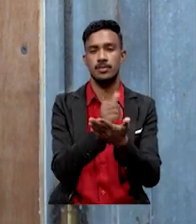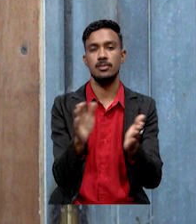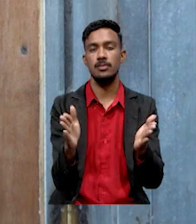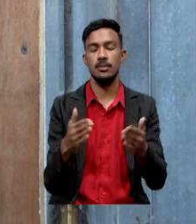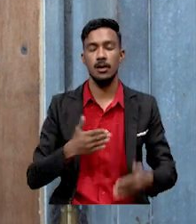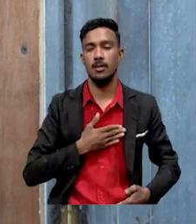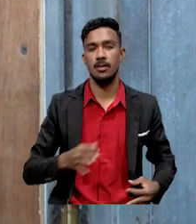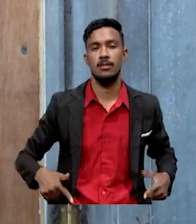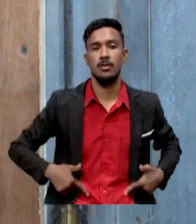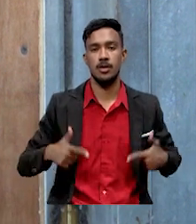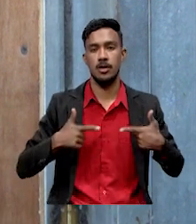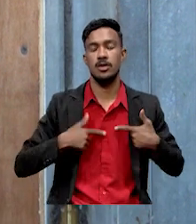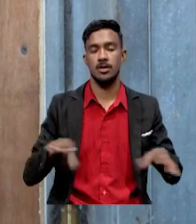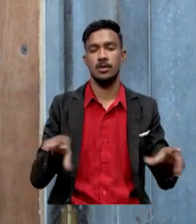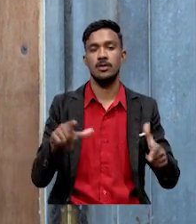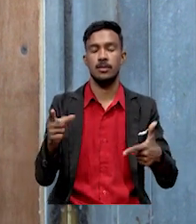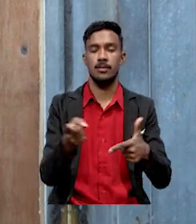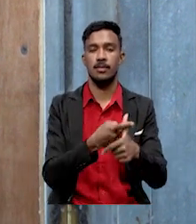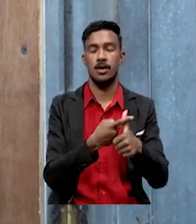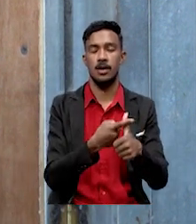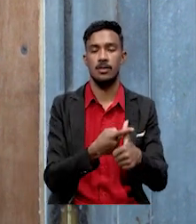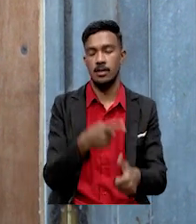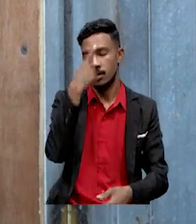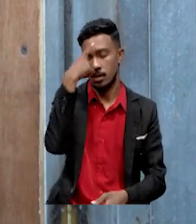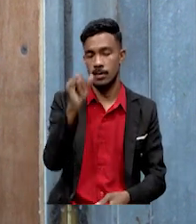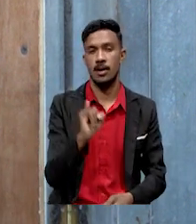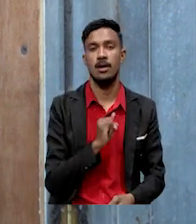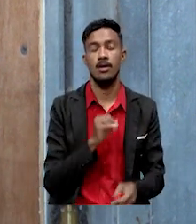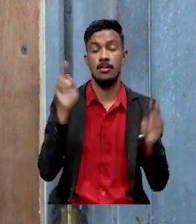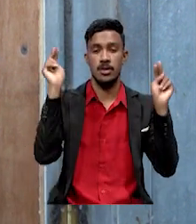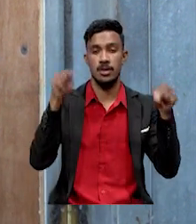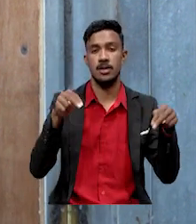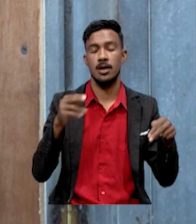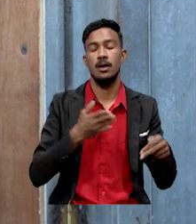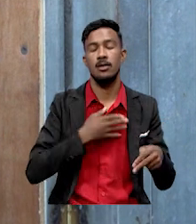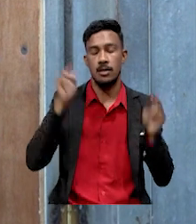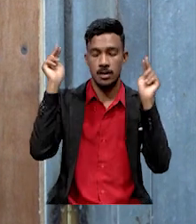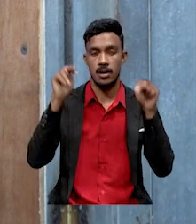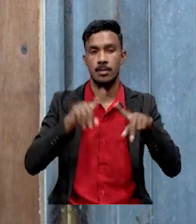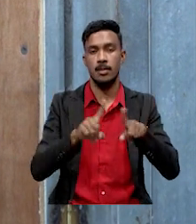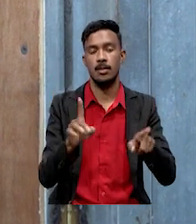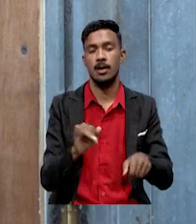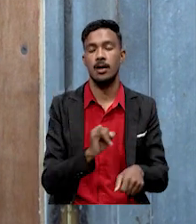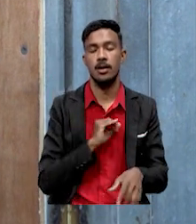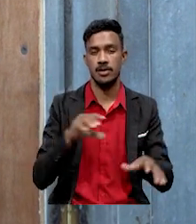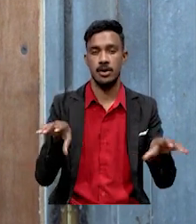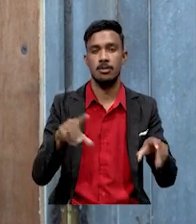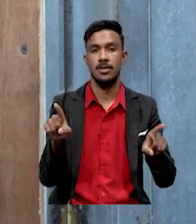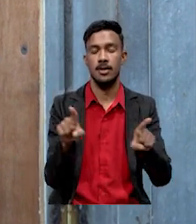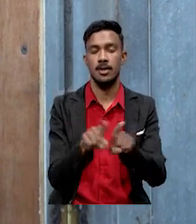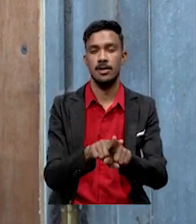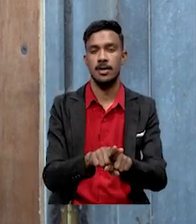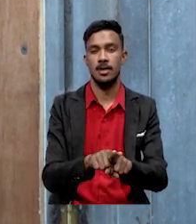kane. Primeiro tamba hau precisa, hau necessidade. Então hau servisu makane.